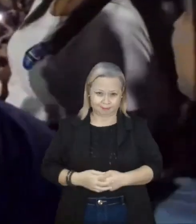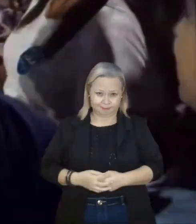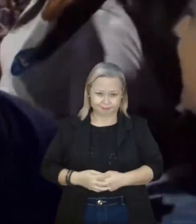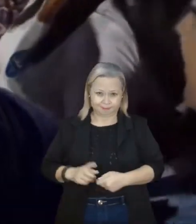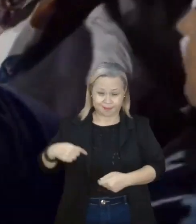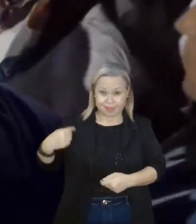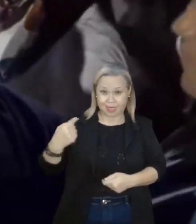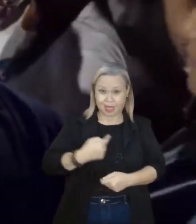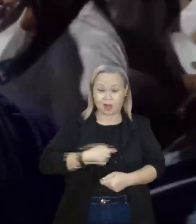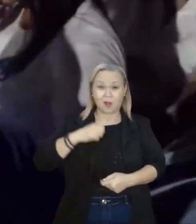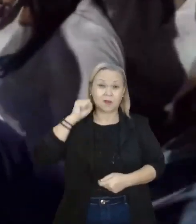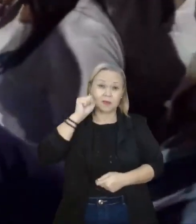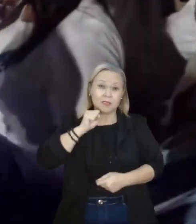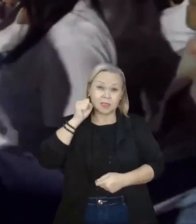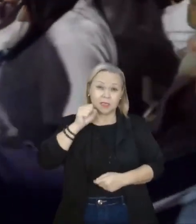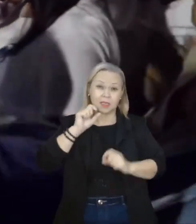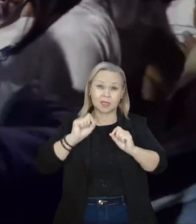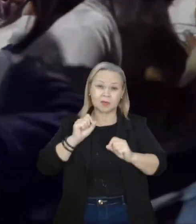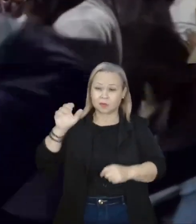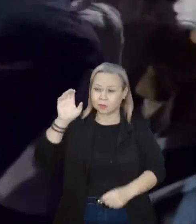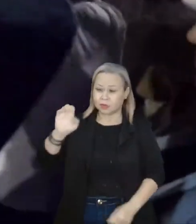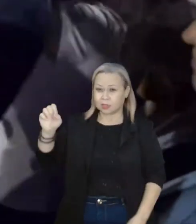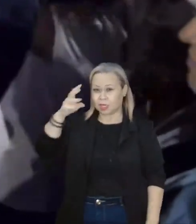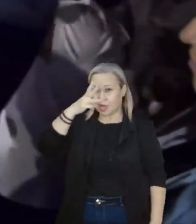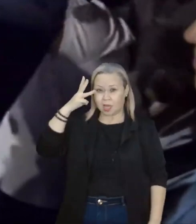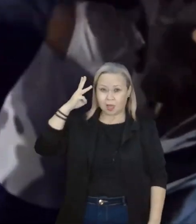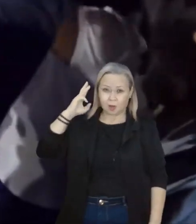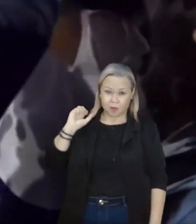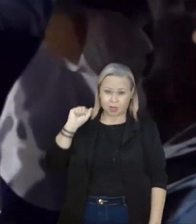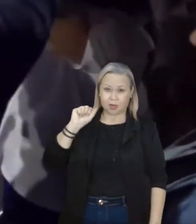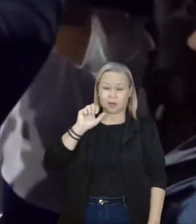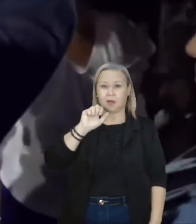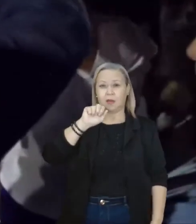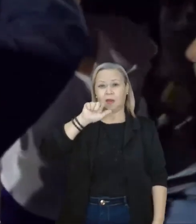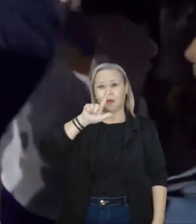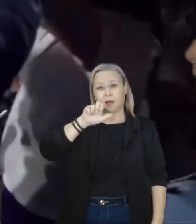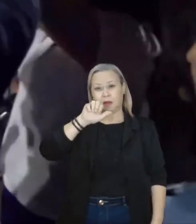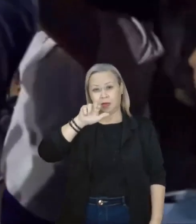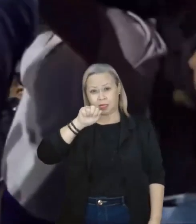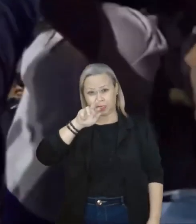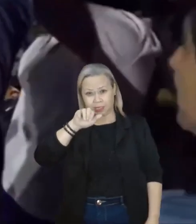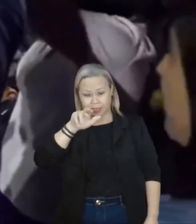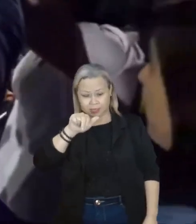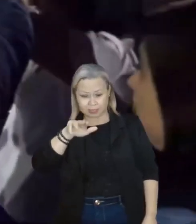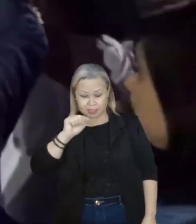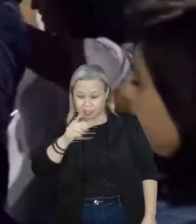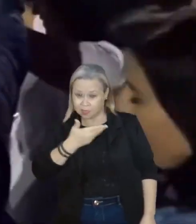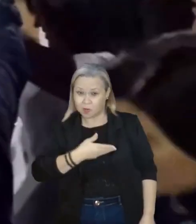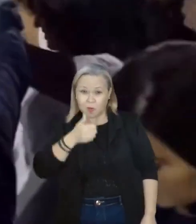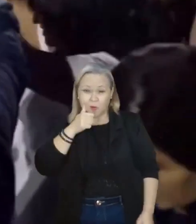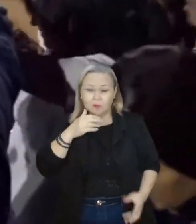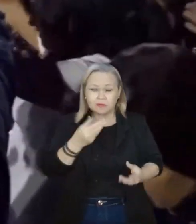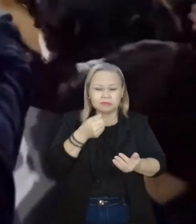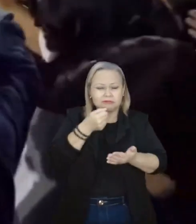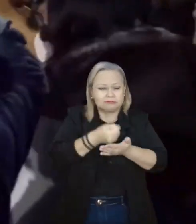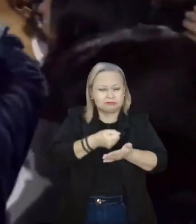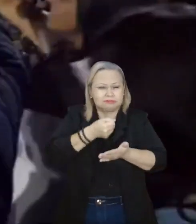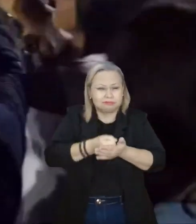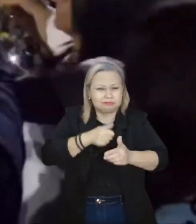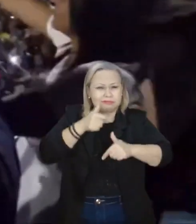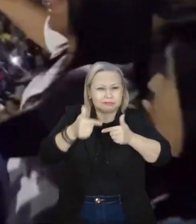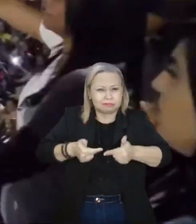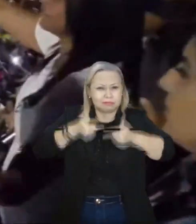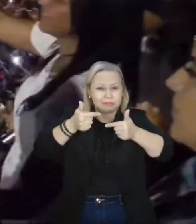nossa senadora do estado do Maranhão, a Lisiane, foi outra companheira muito dedicada